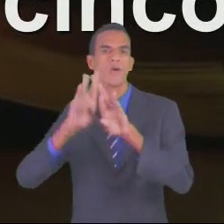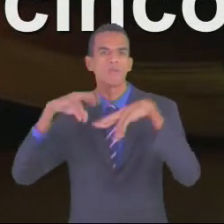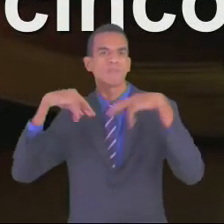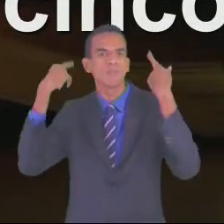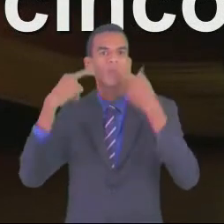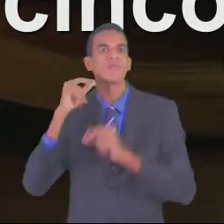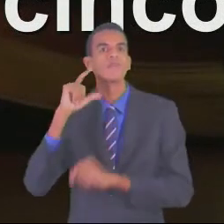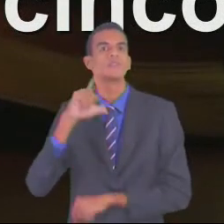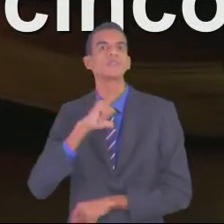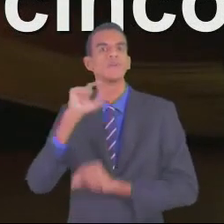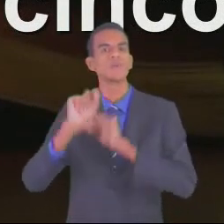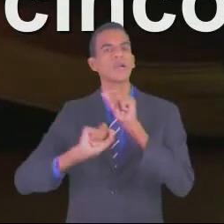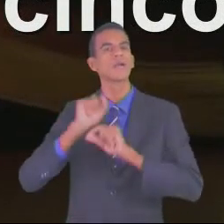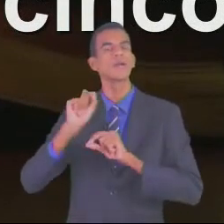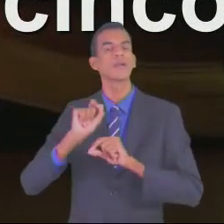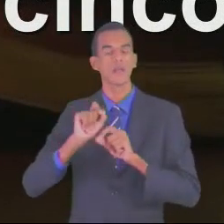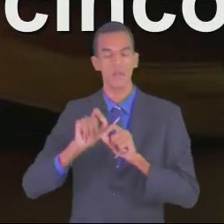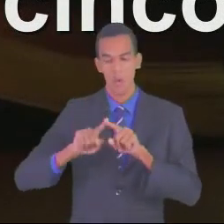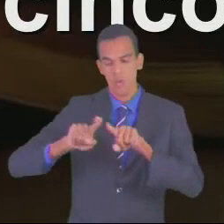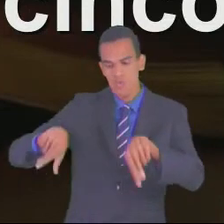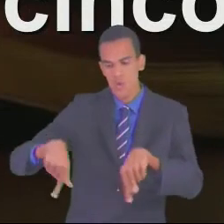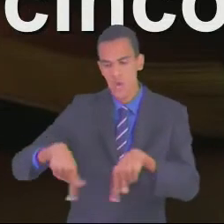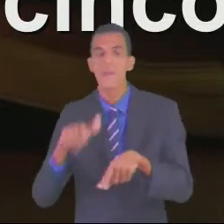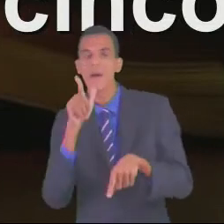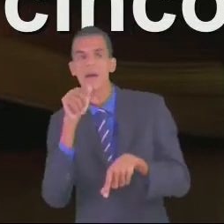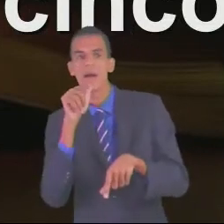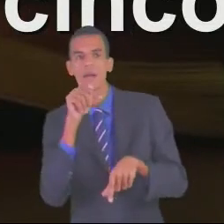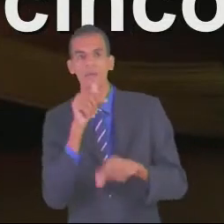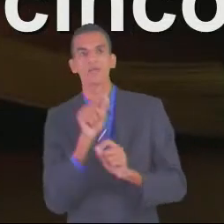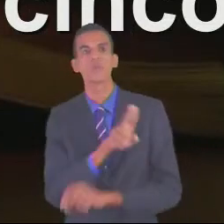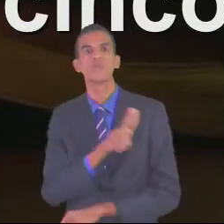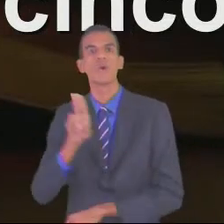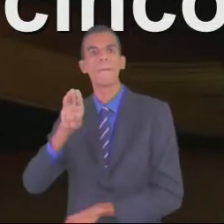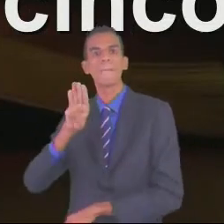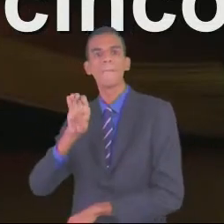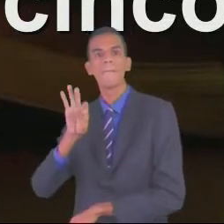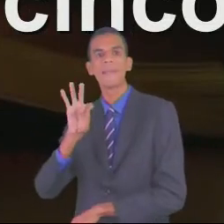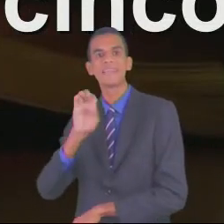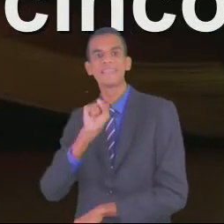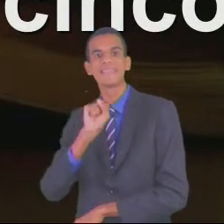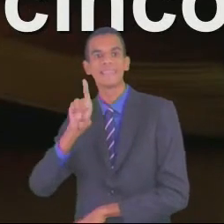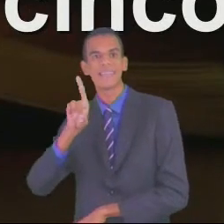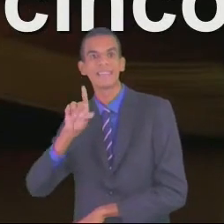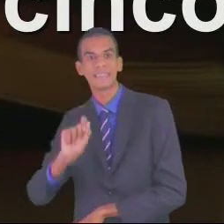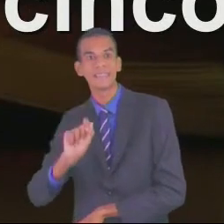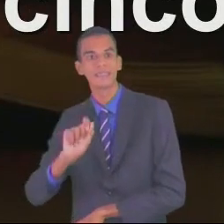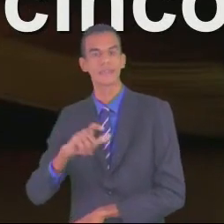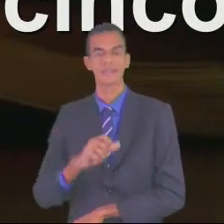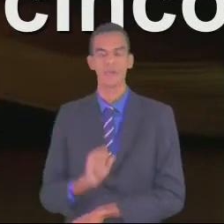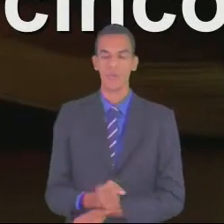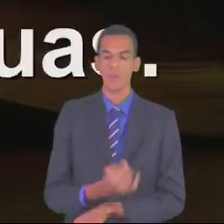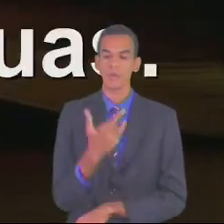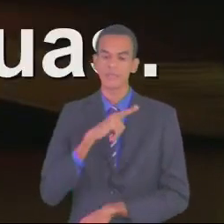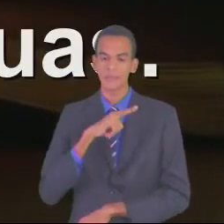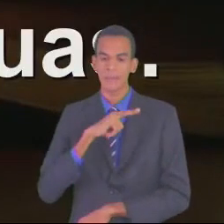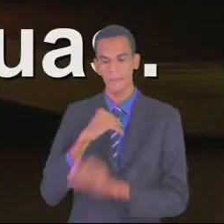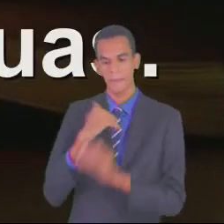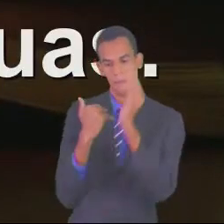ovelhas, um tanque chamado em hebreu Betesda, o qual tem 5